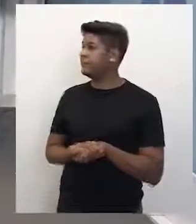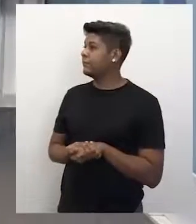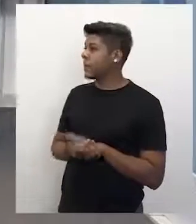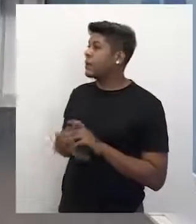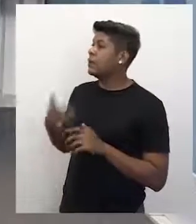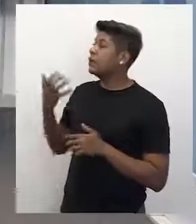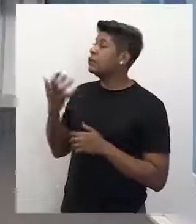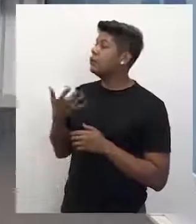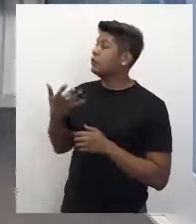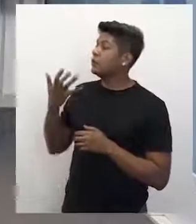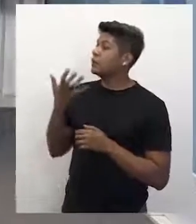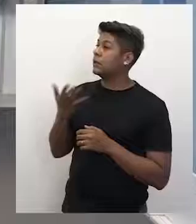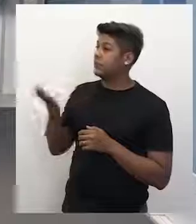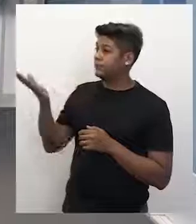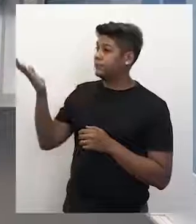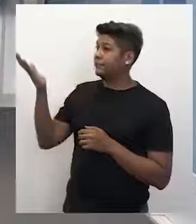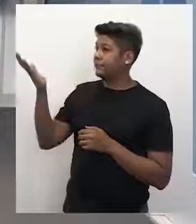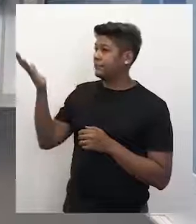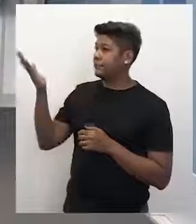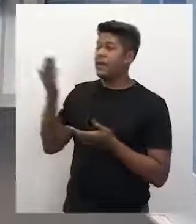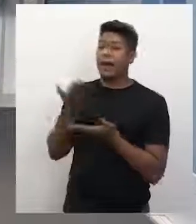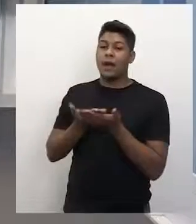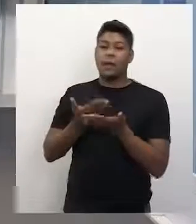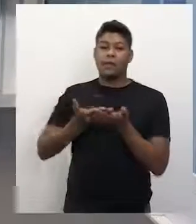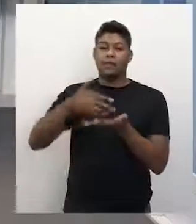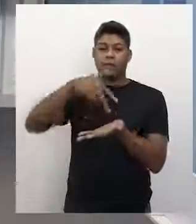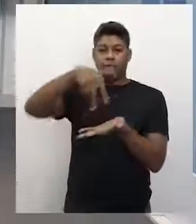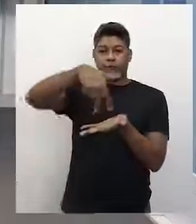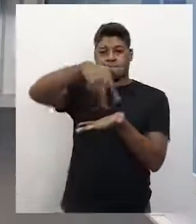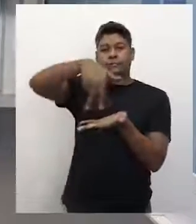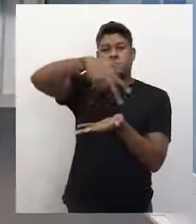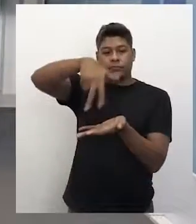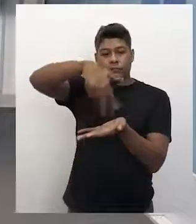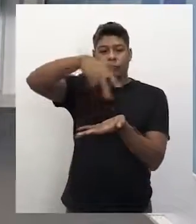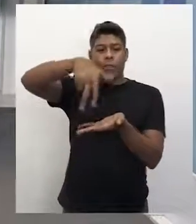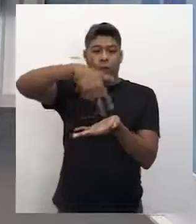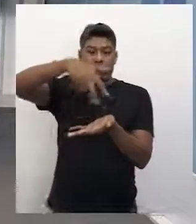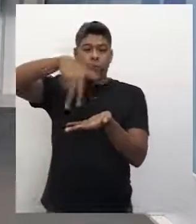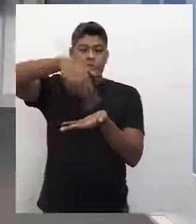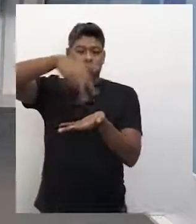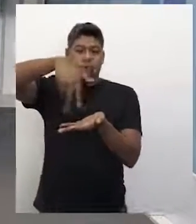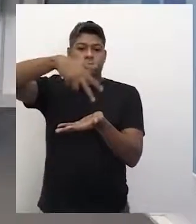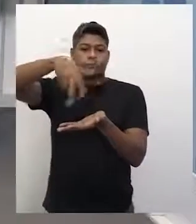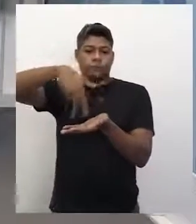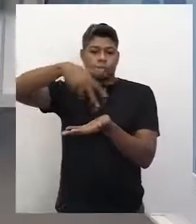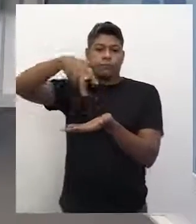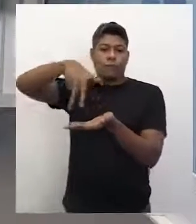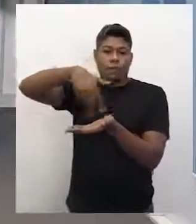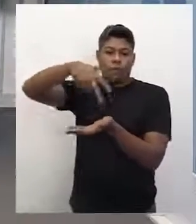Música, música, música para a aula de dança. Se não tiver música, a gente dança sem música.